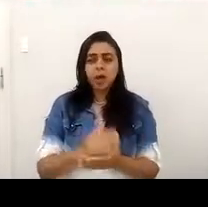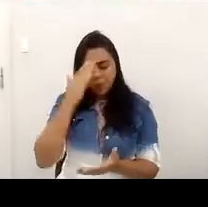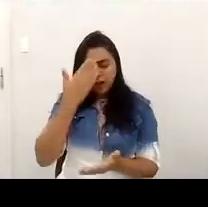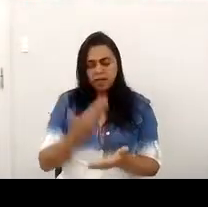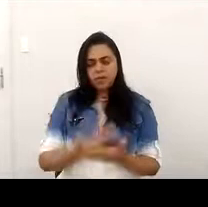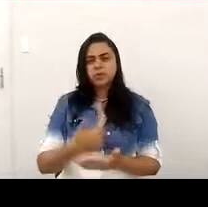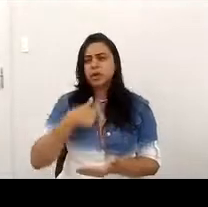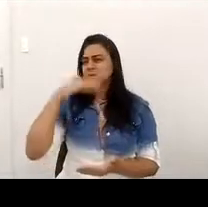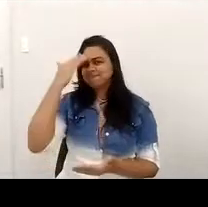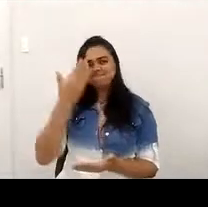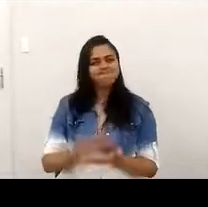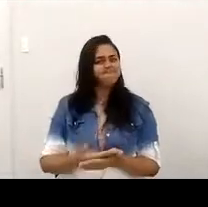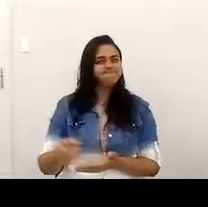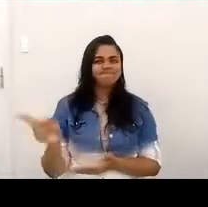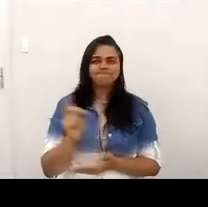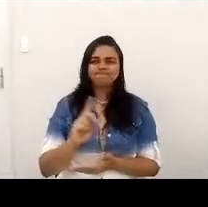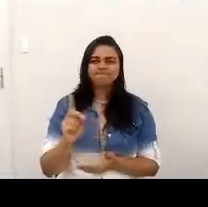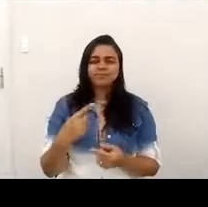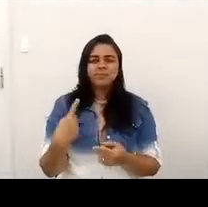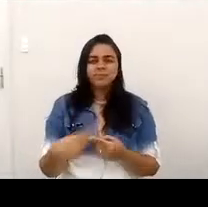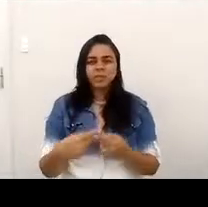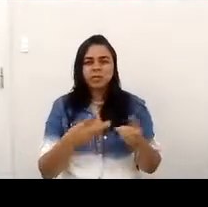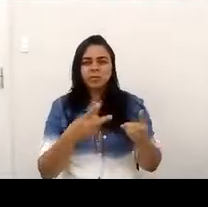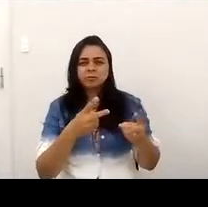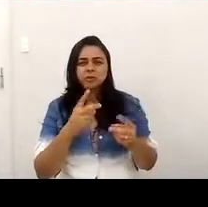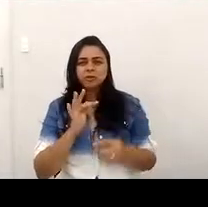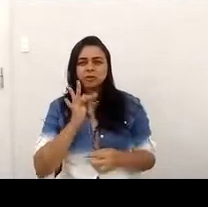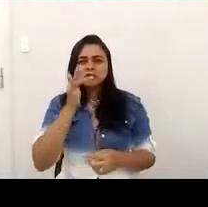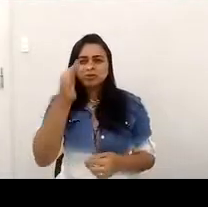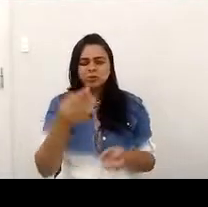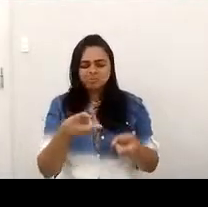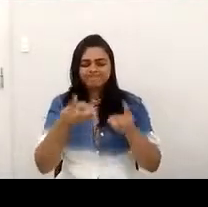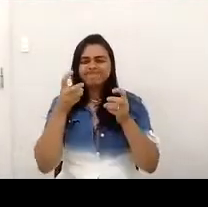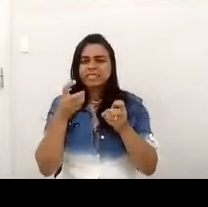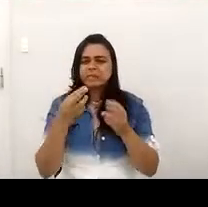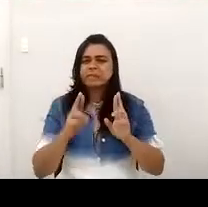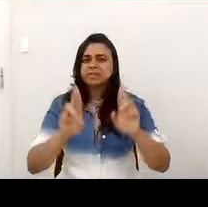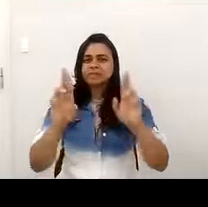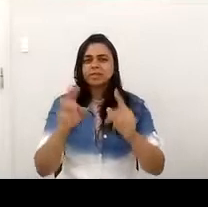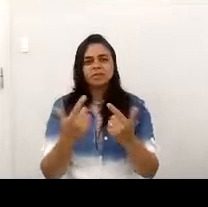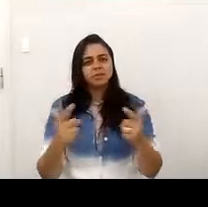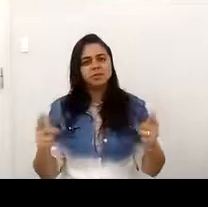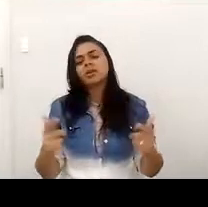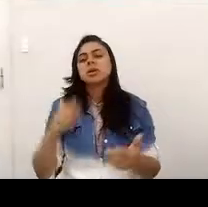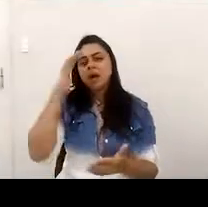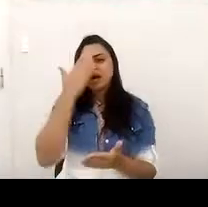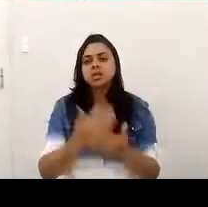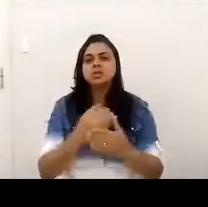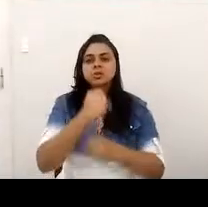eu não estou vendo muita saída, sabe? Eu acho que no ano que vem no Brasil a